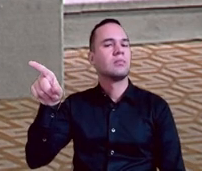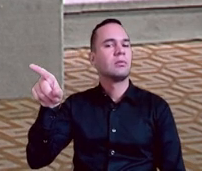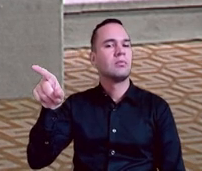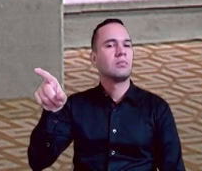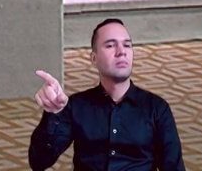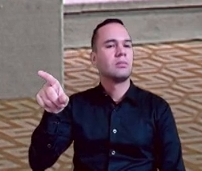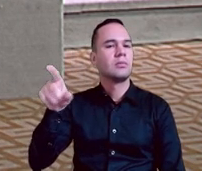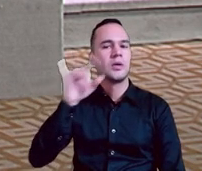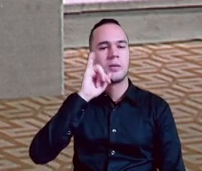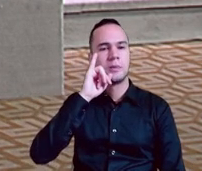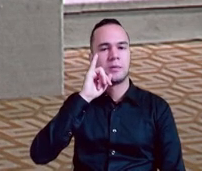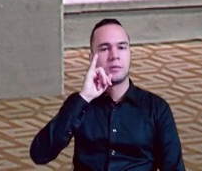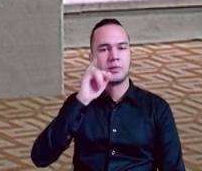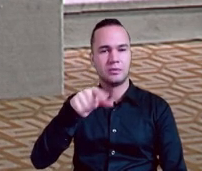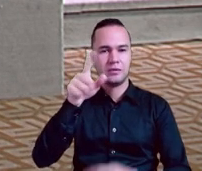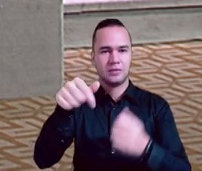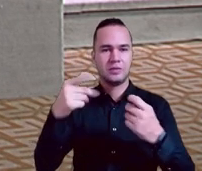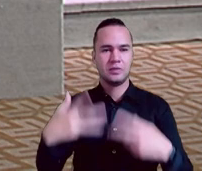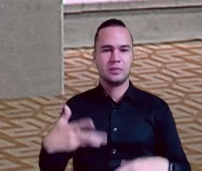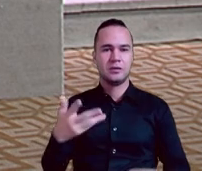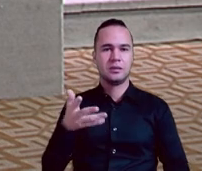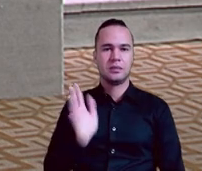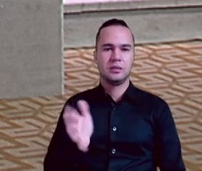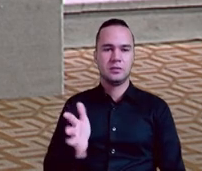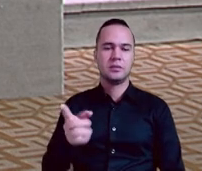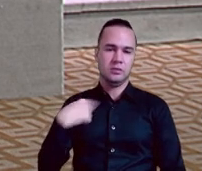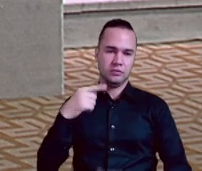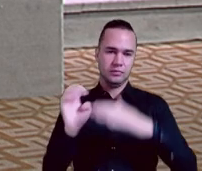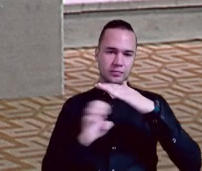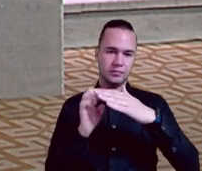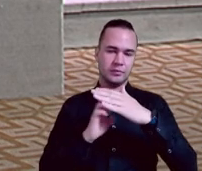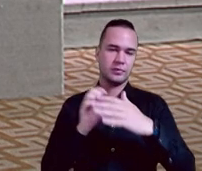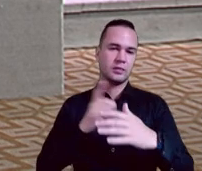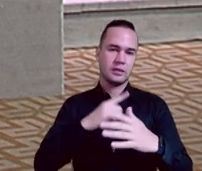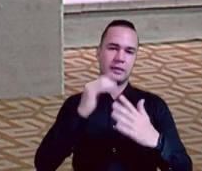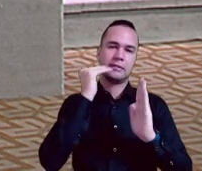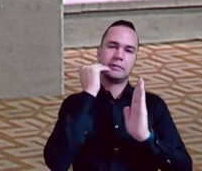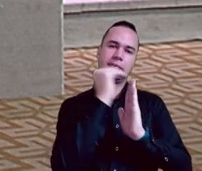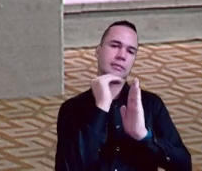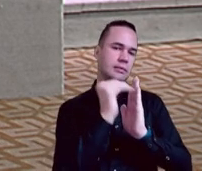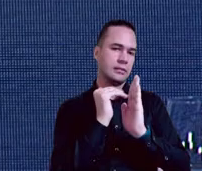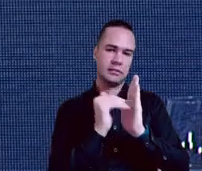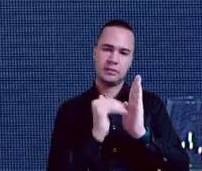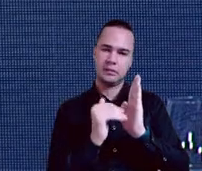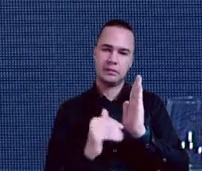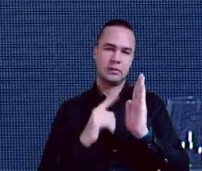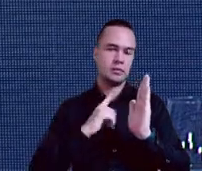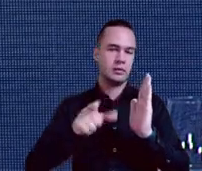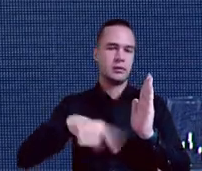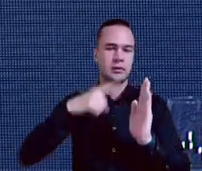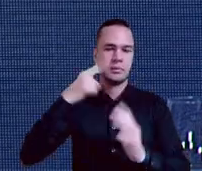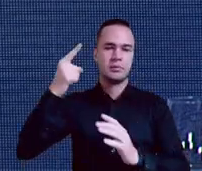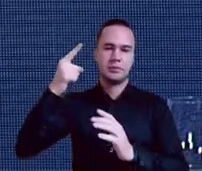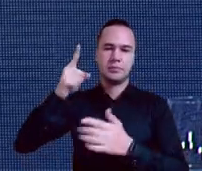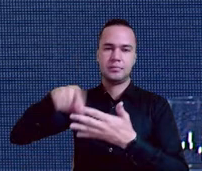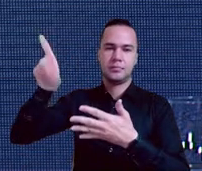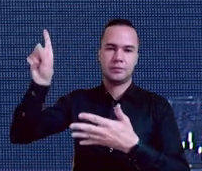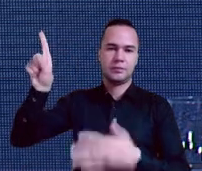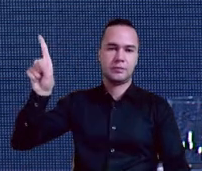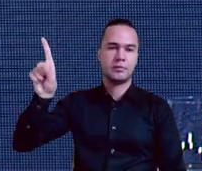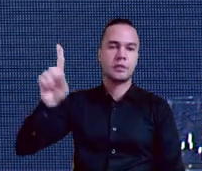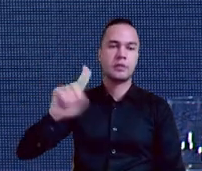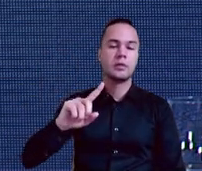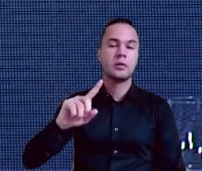como você falou né na valor a gente tem todos os States depressing até ser que a gente faz no primeiro cheque quando a gente